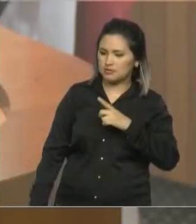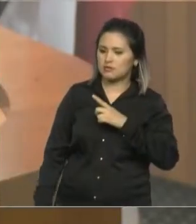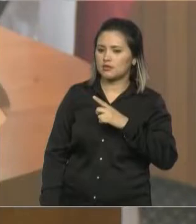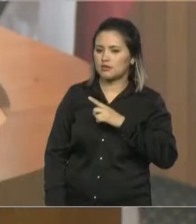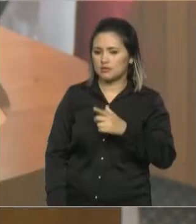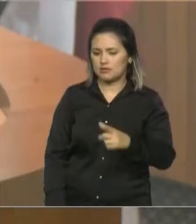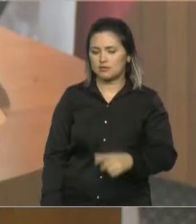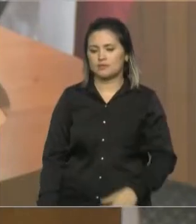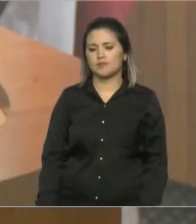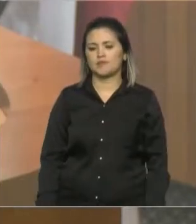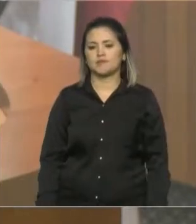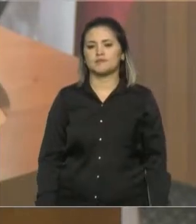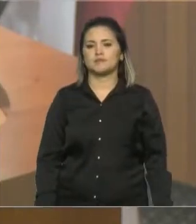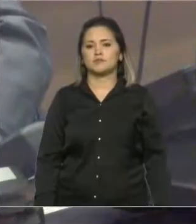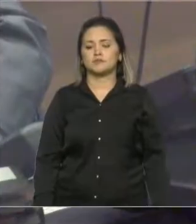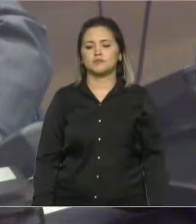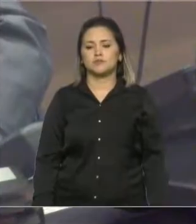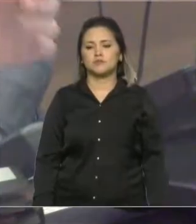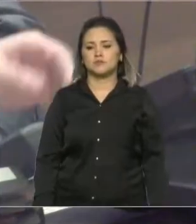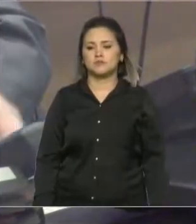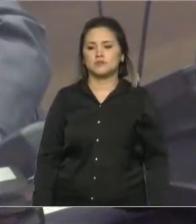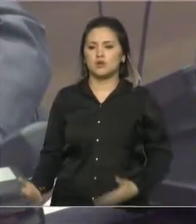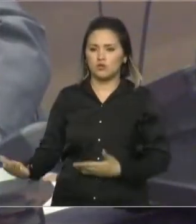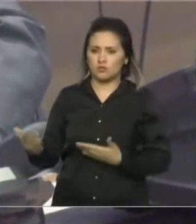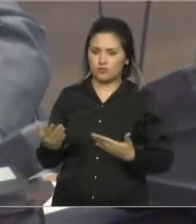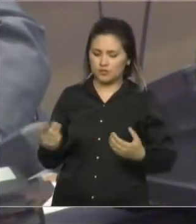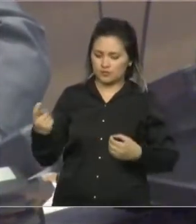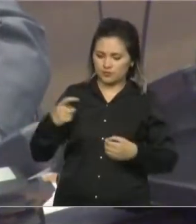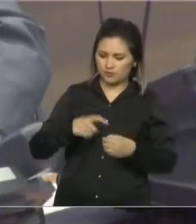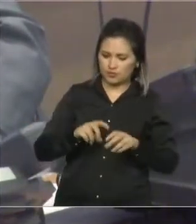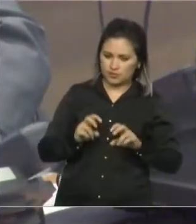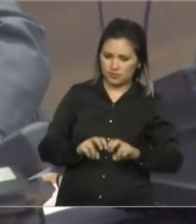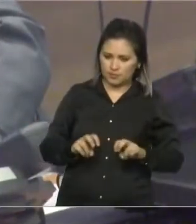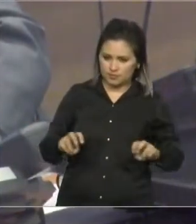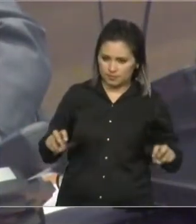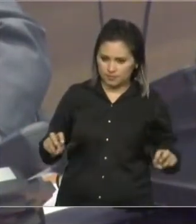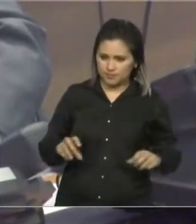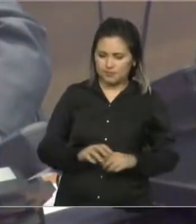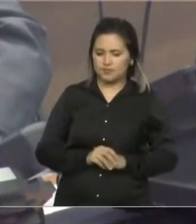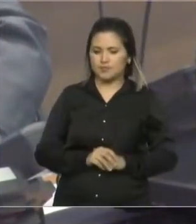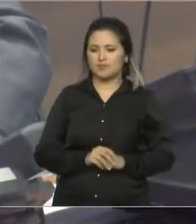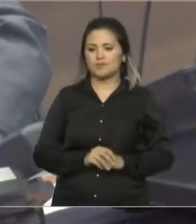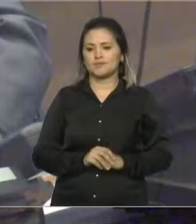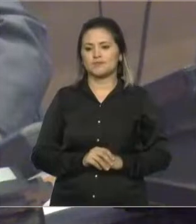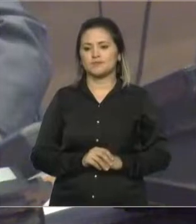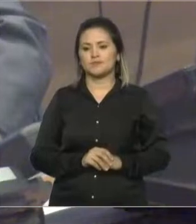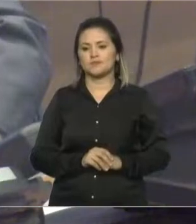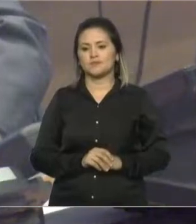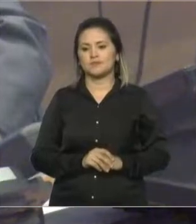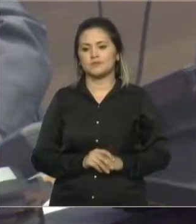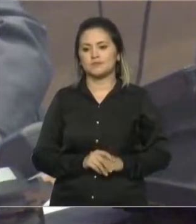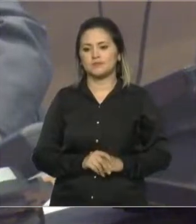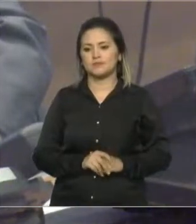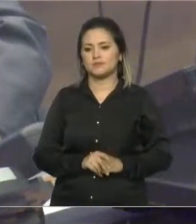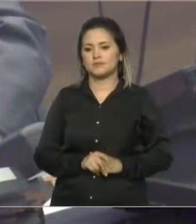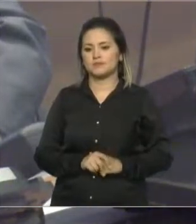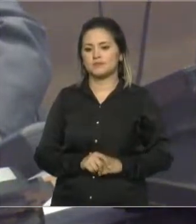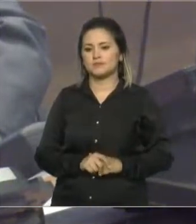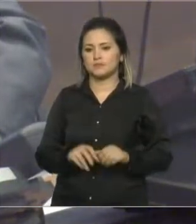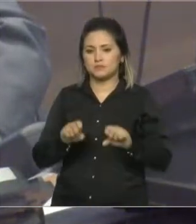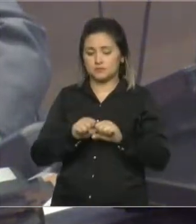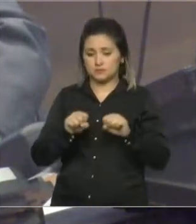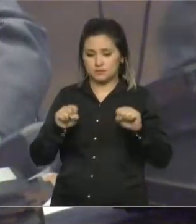intermunicipais. Então, façamos o seguinte, eu convido Vossa Excelência a retornar aqui para a mesa. Pela sistemática da